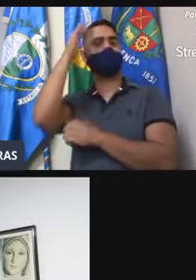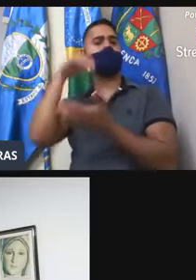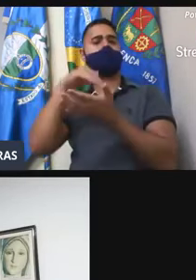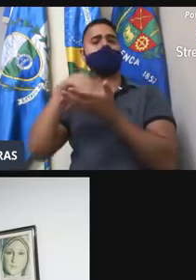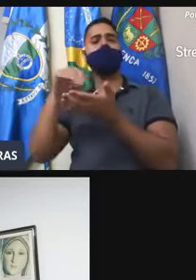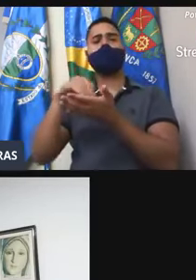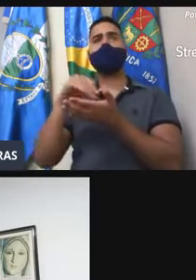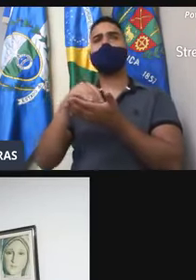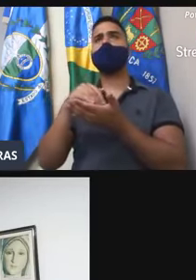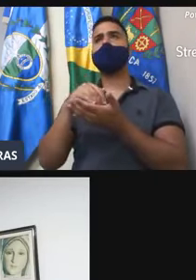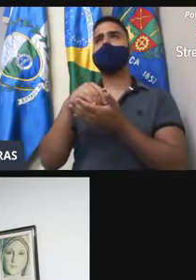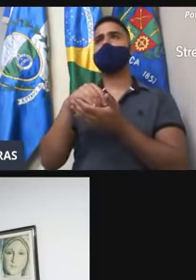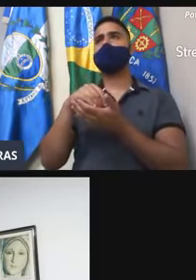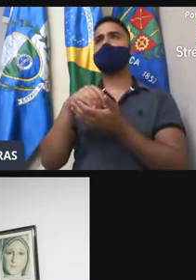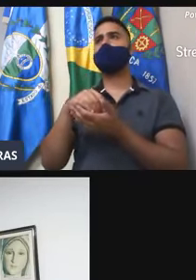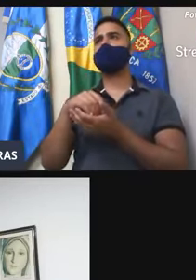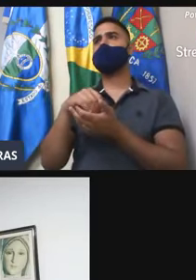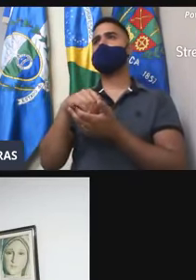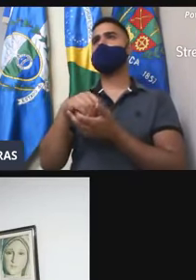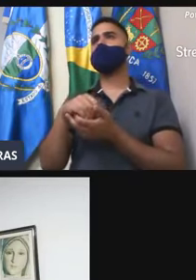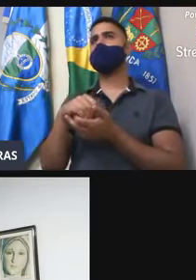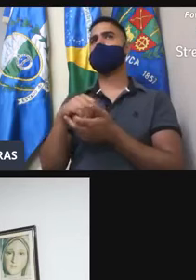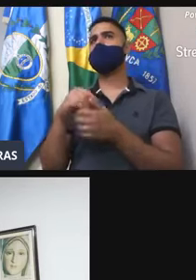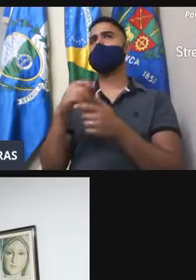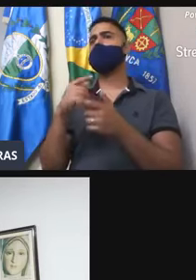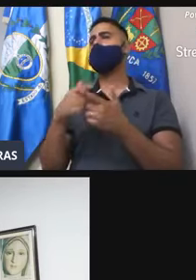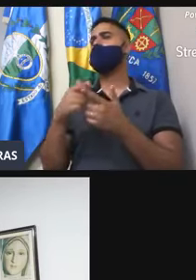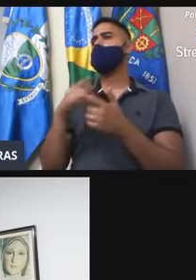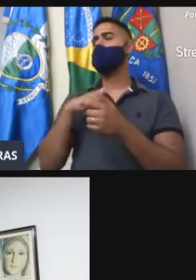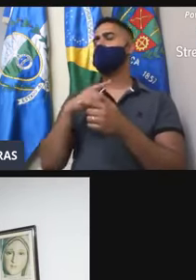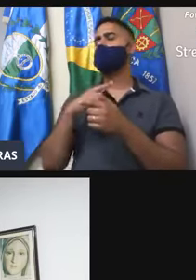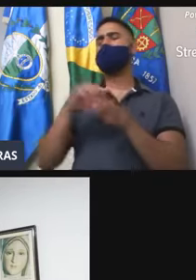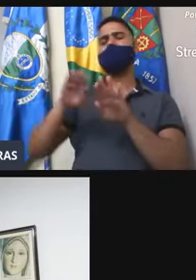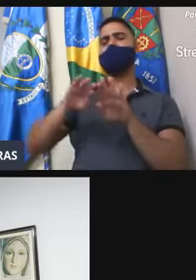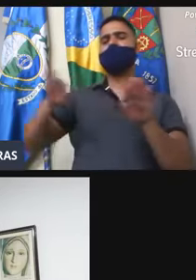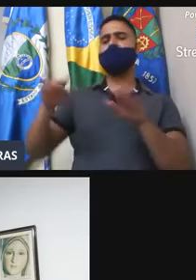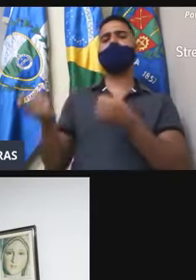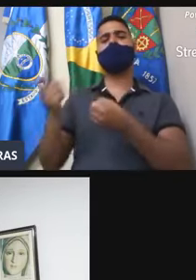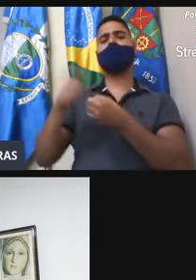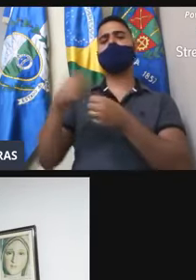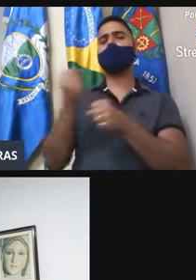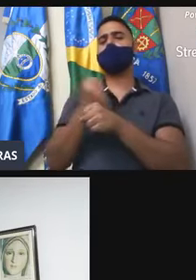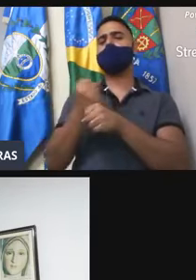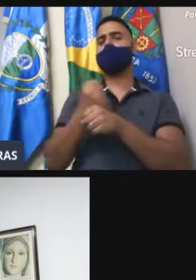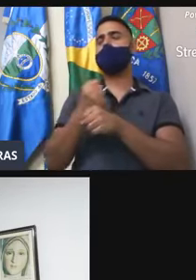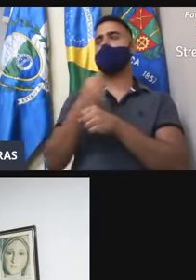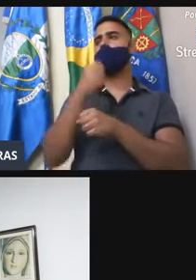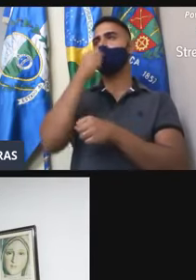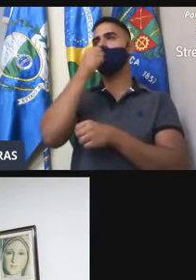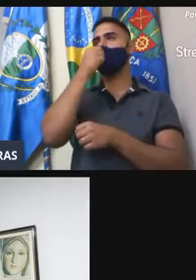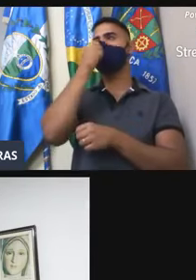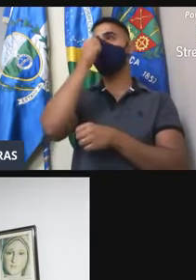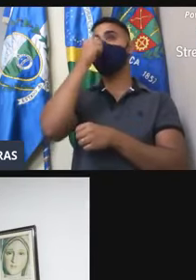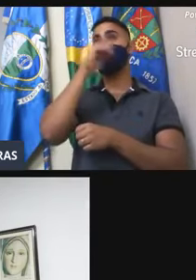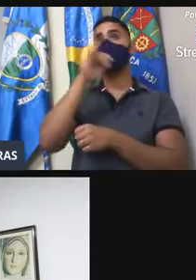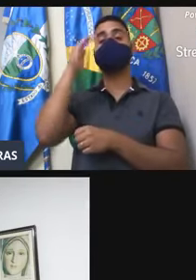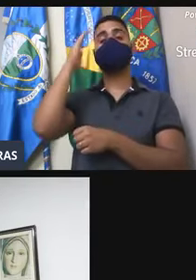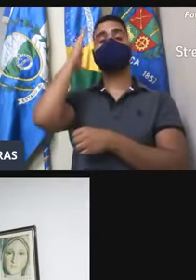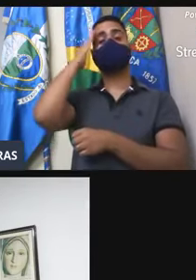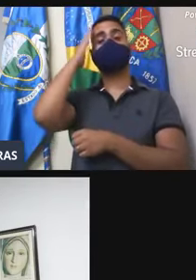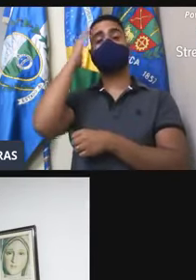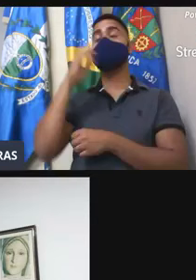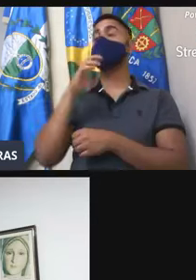que ficou, né, porque eu tive um período que eu me afastei e voltei esse ano, 13 de abril. Se alguém, por acaso, tiver